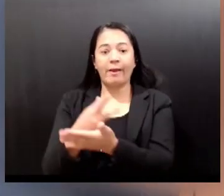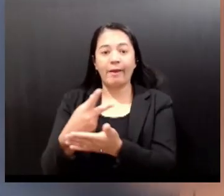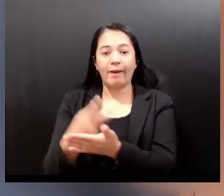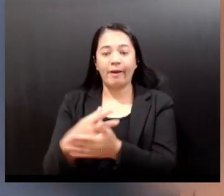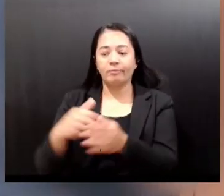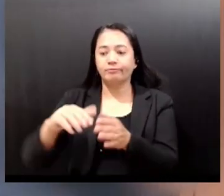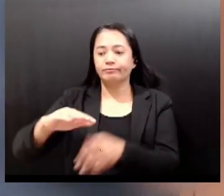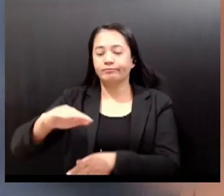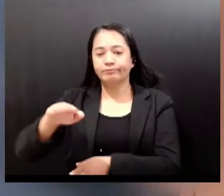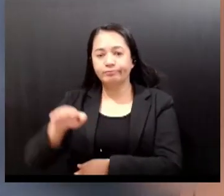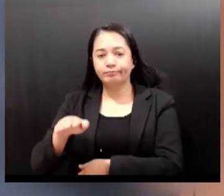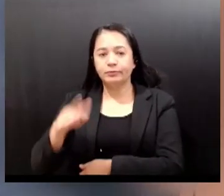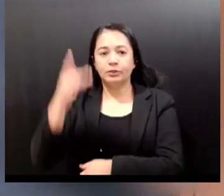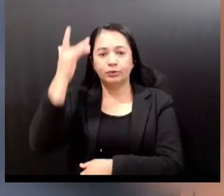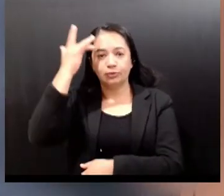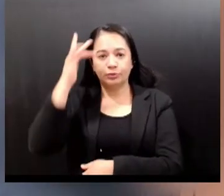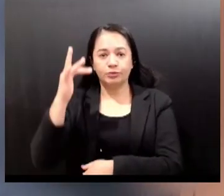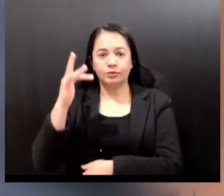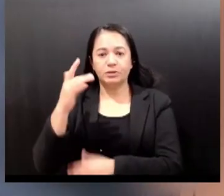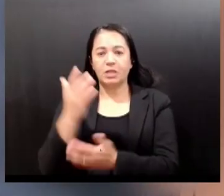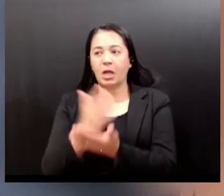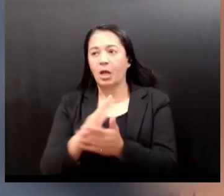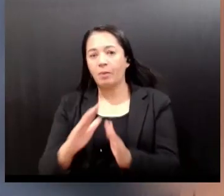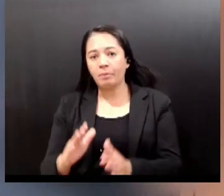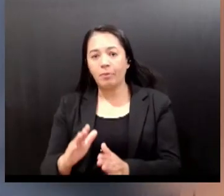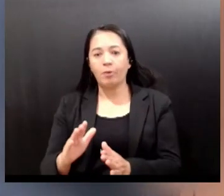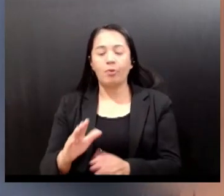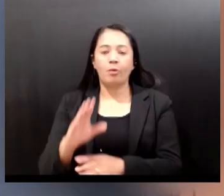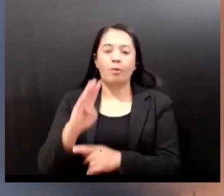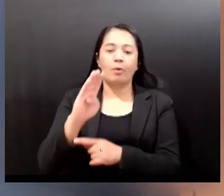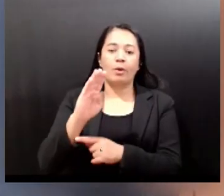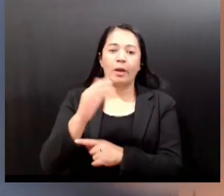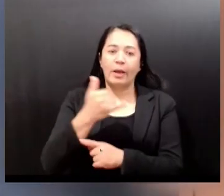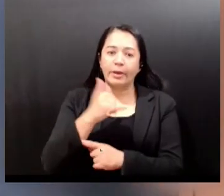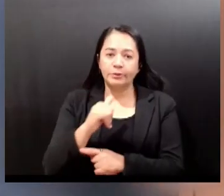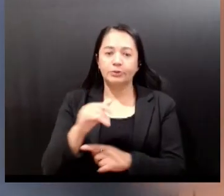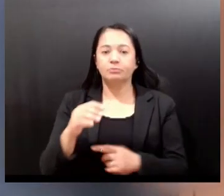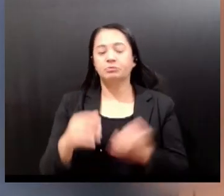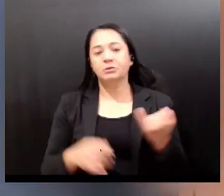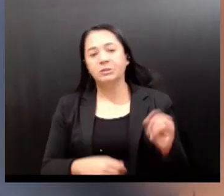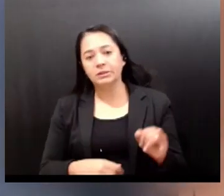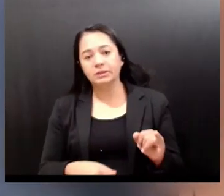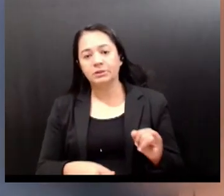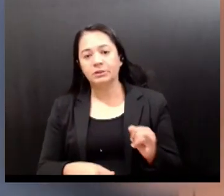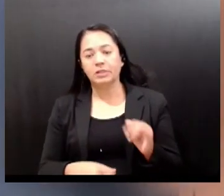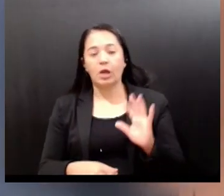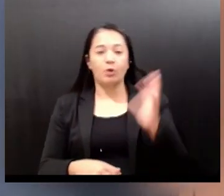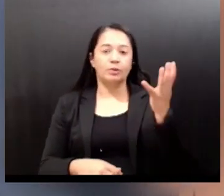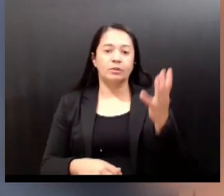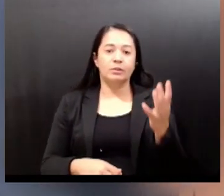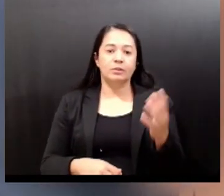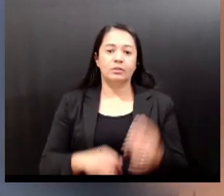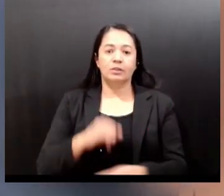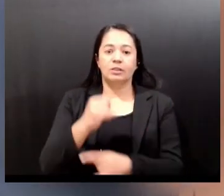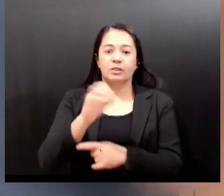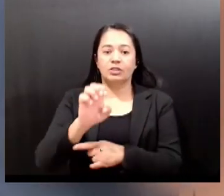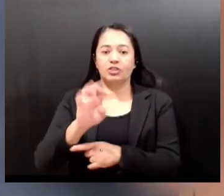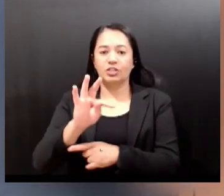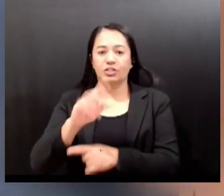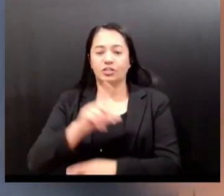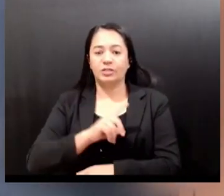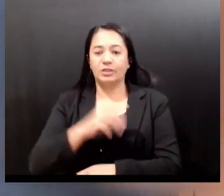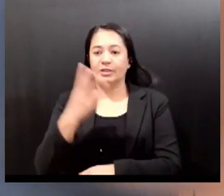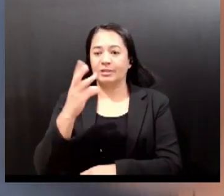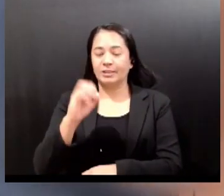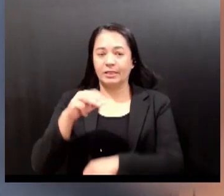bateria acabou ou se aconteceu alguma coisa. A JET tem até 30 minutos para tirar o